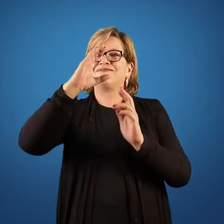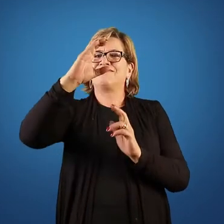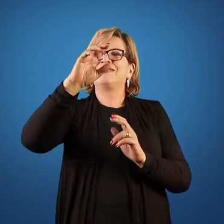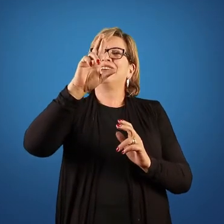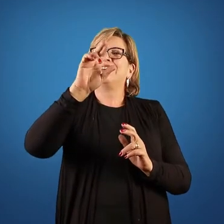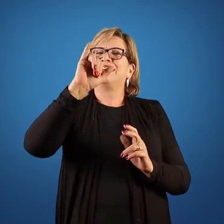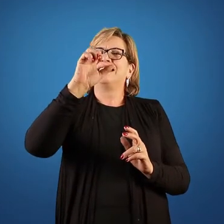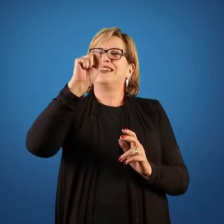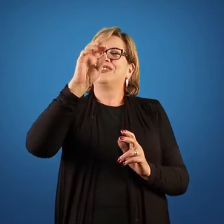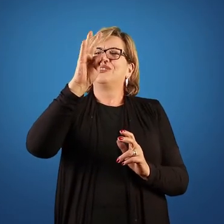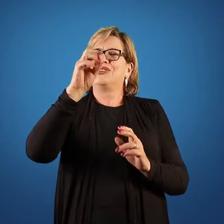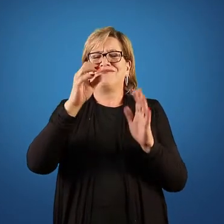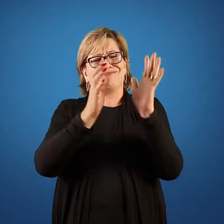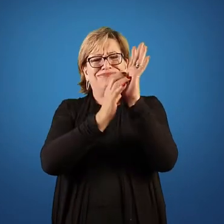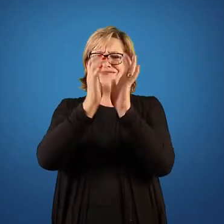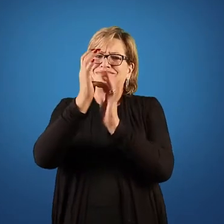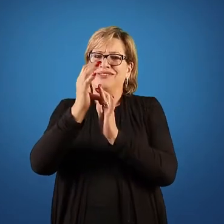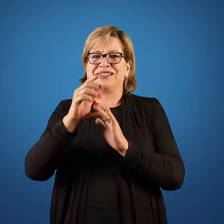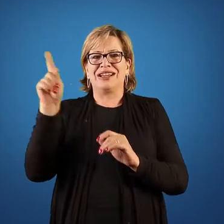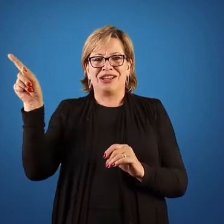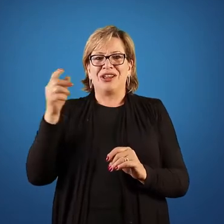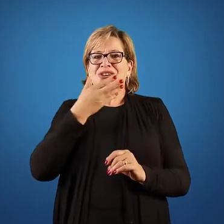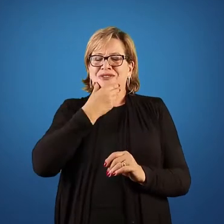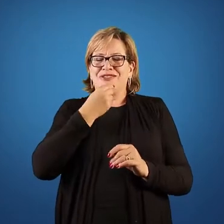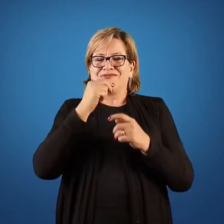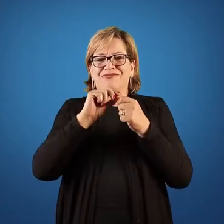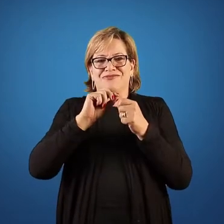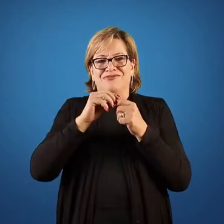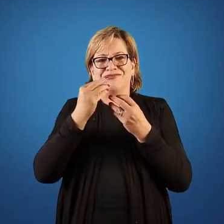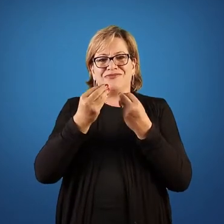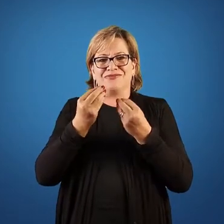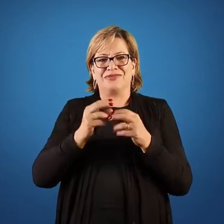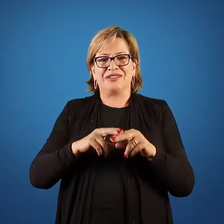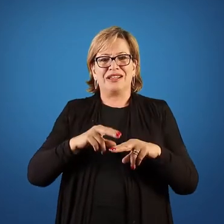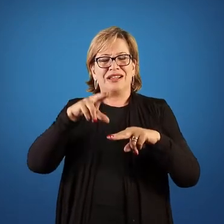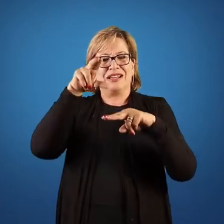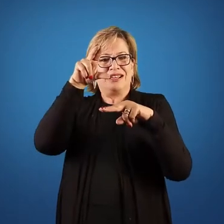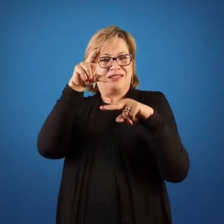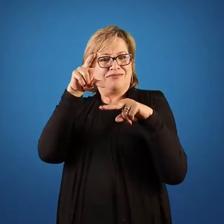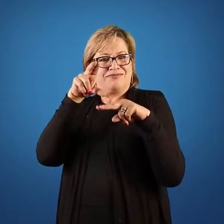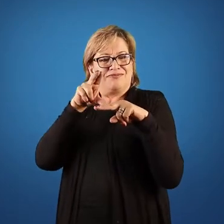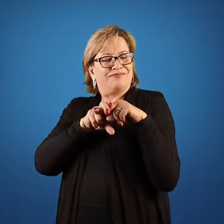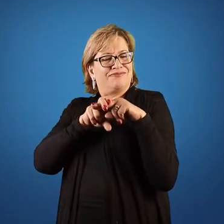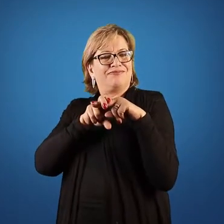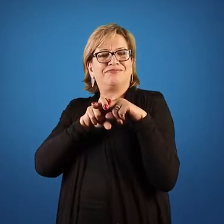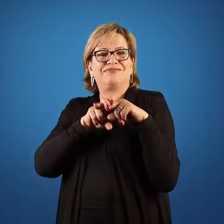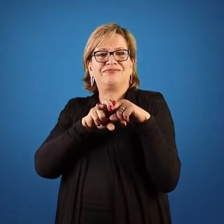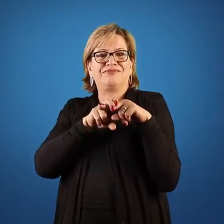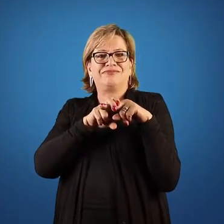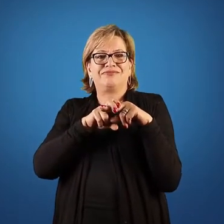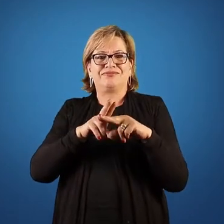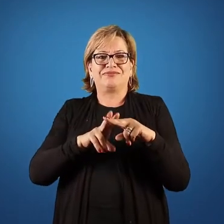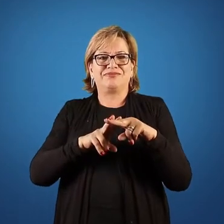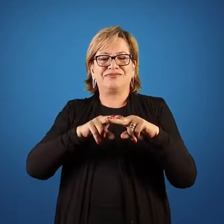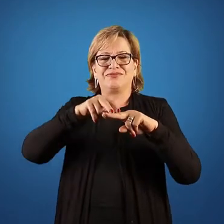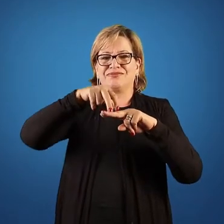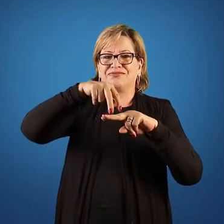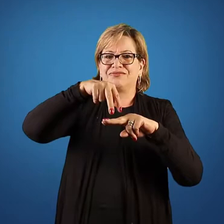William vai realizar esse movimento para a gente. Então, começa com o aluno sentado sobre a barra do trapézio, ele